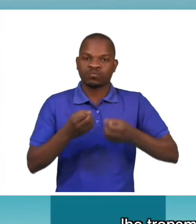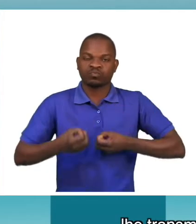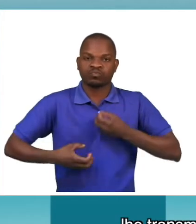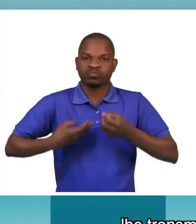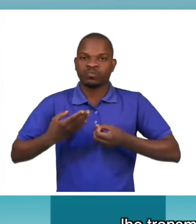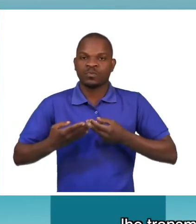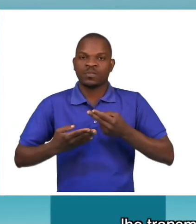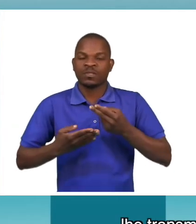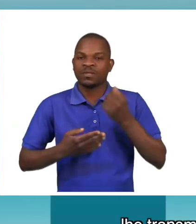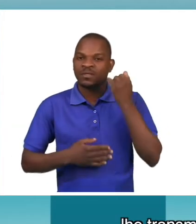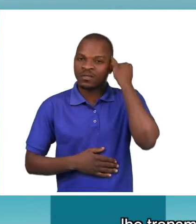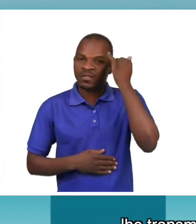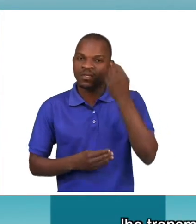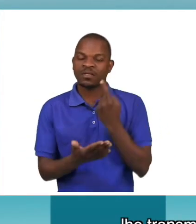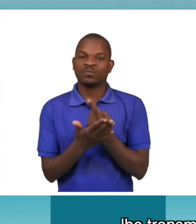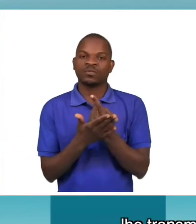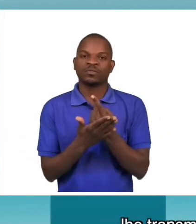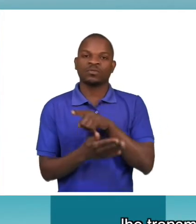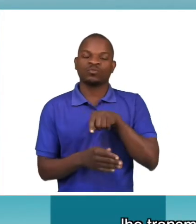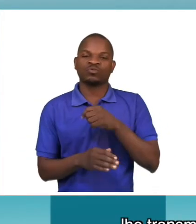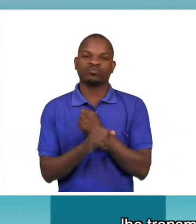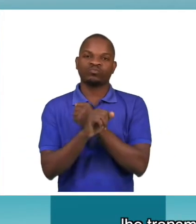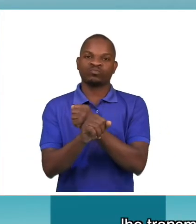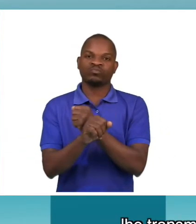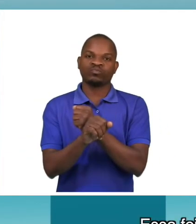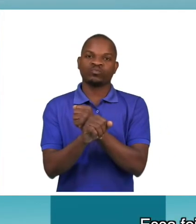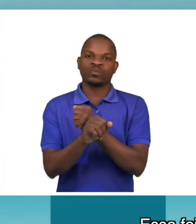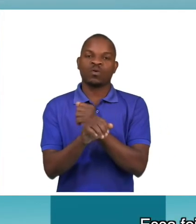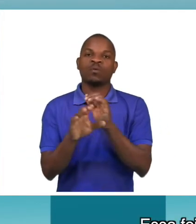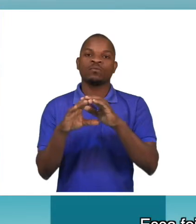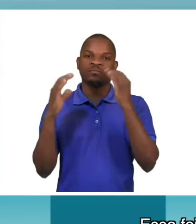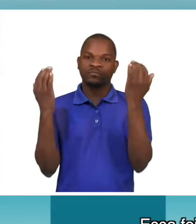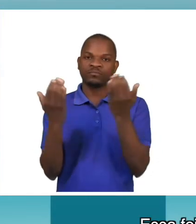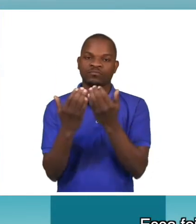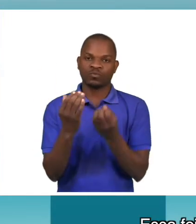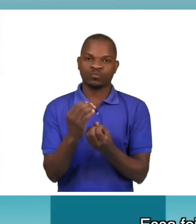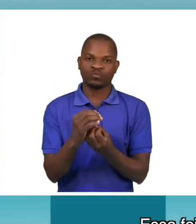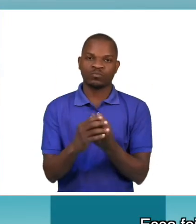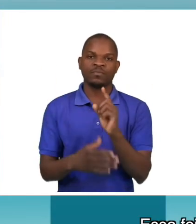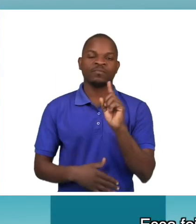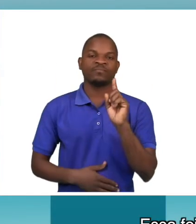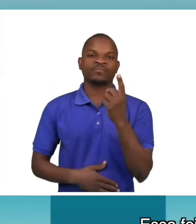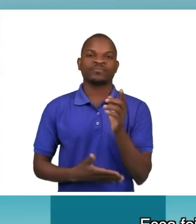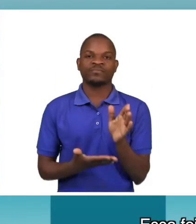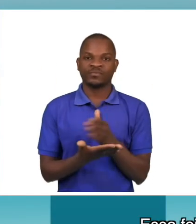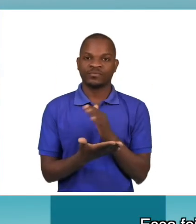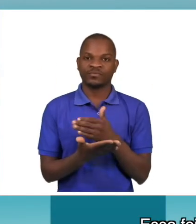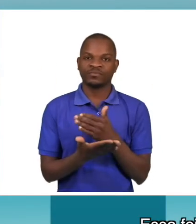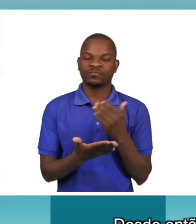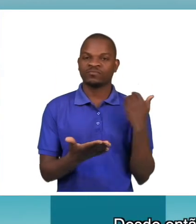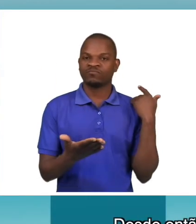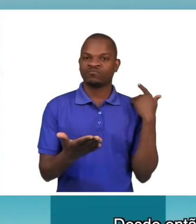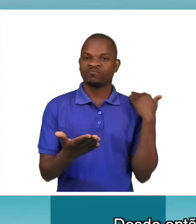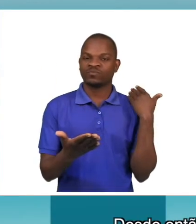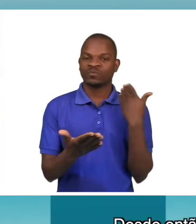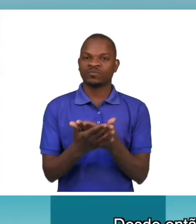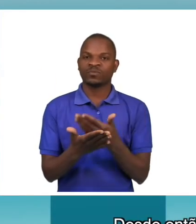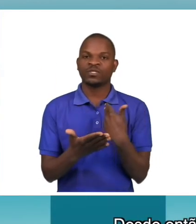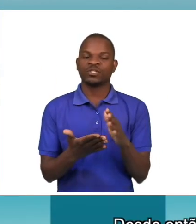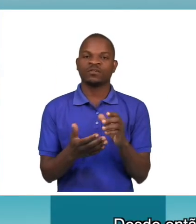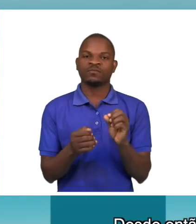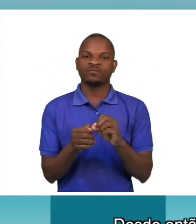algumas ideias sobre a necessidade de proteger o nosso ambiente essa foi a primeira história foi assim que nasceu o primeiro livro e desde então já